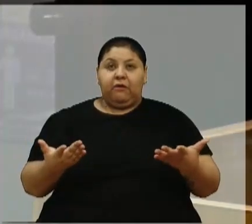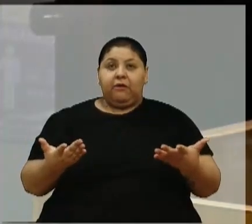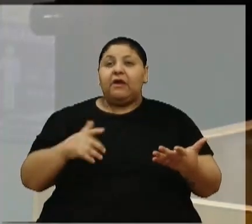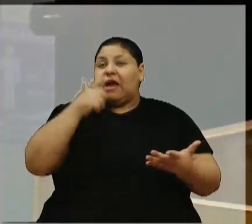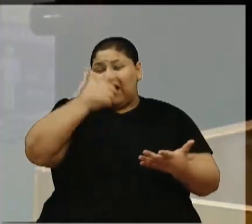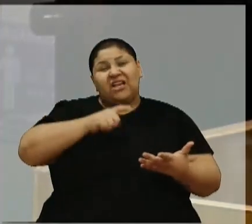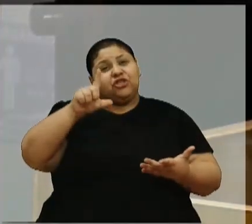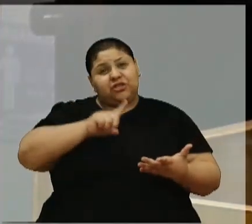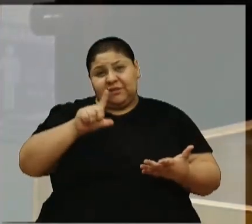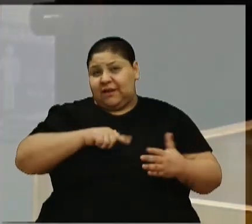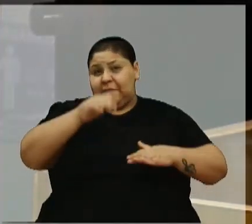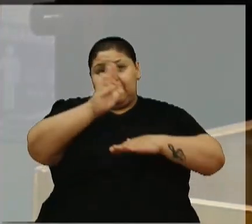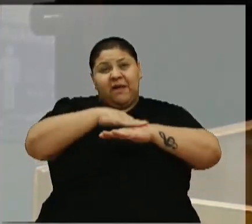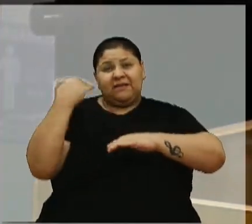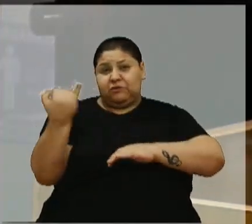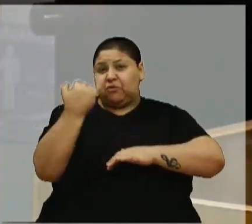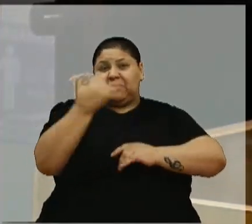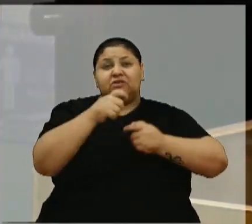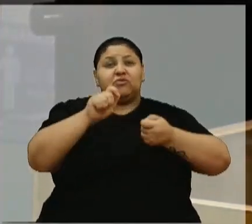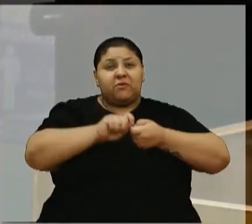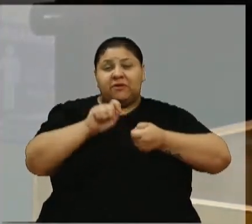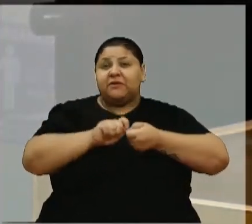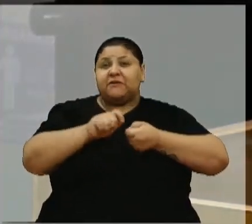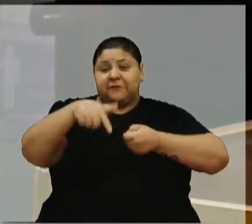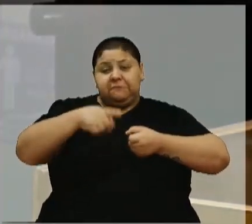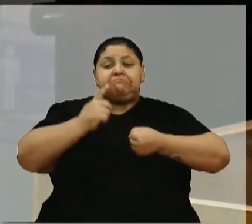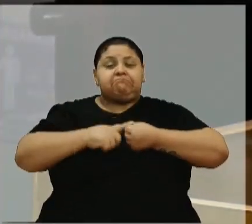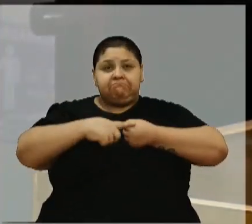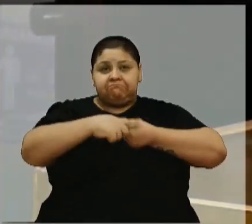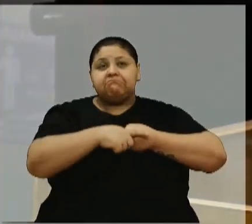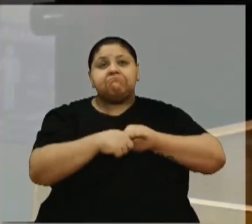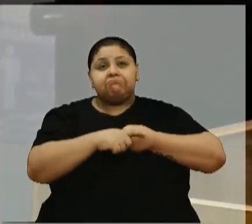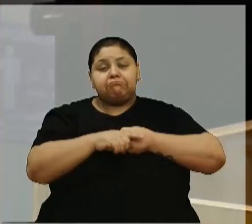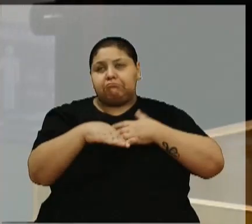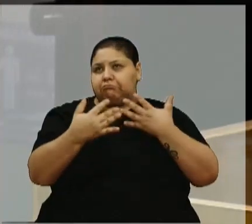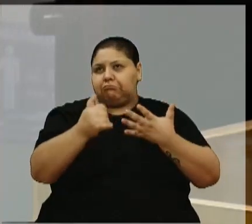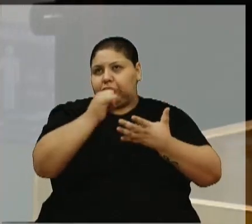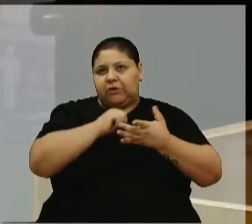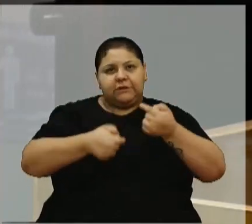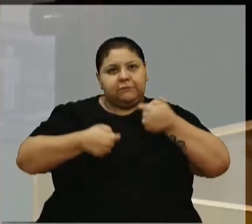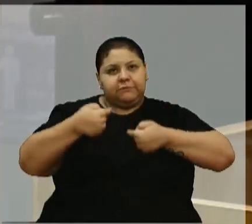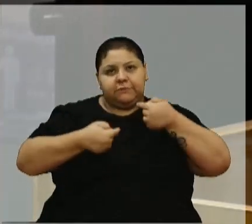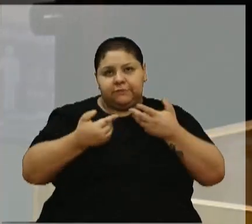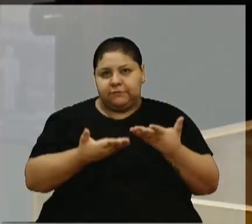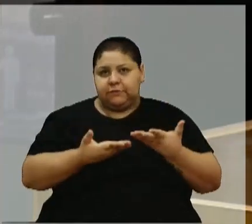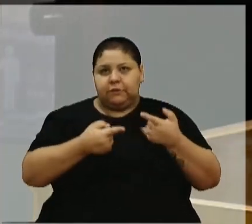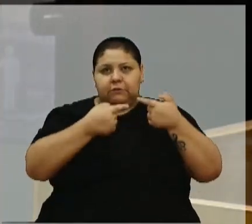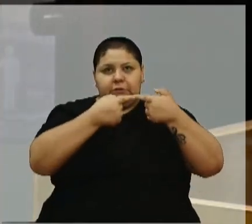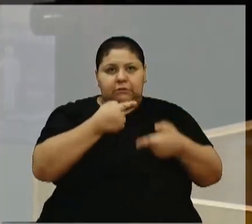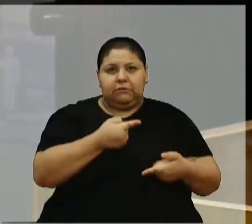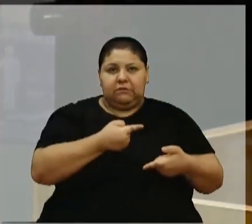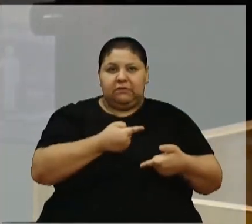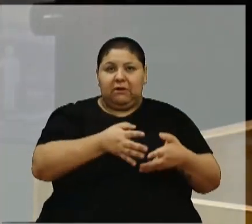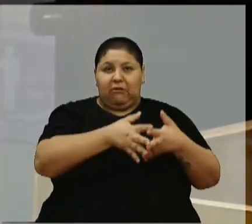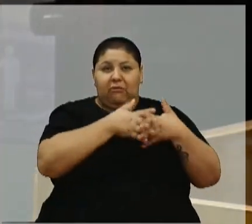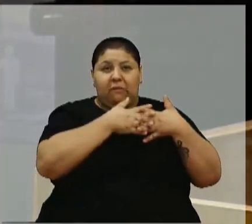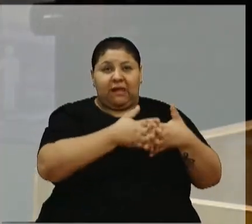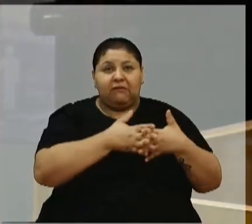tem coisa muito mais importante para fazer, né, na nossa cidade, que é discutir a incompetência, o escárnio,